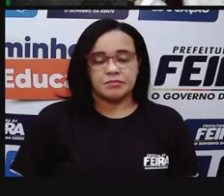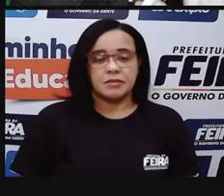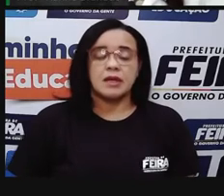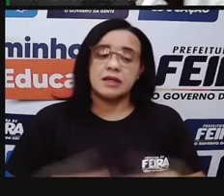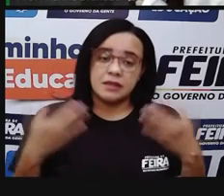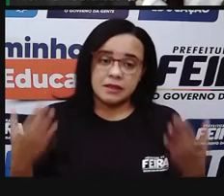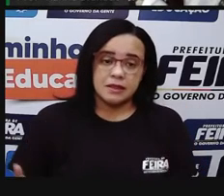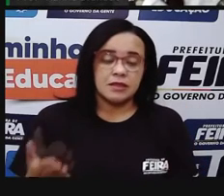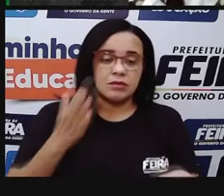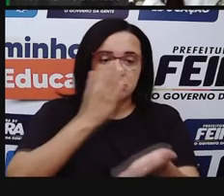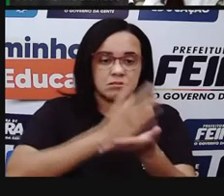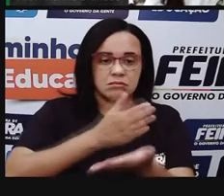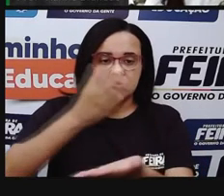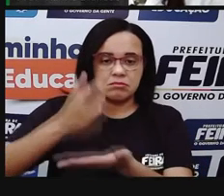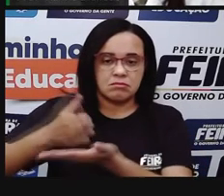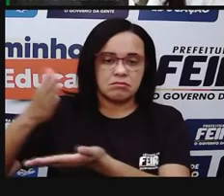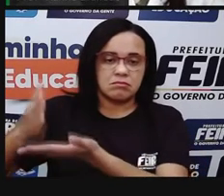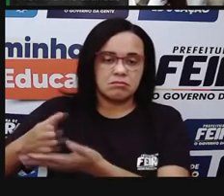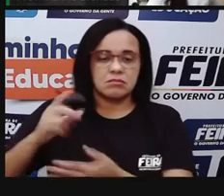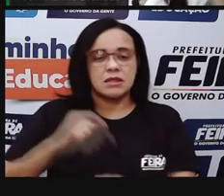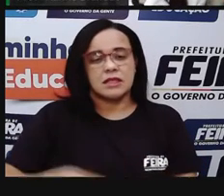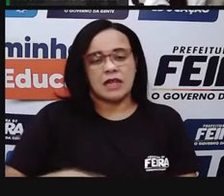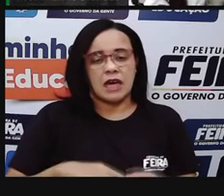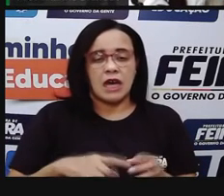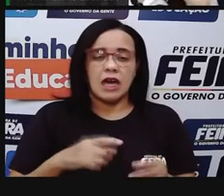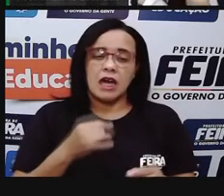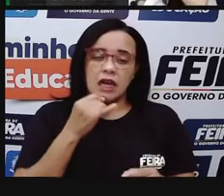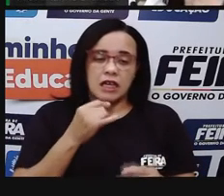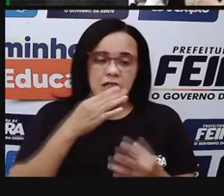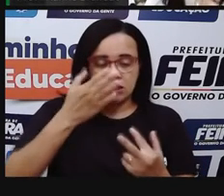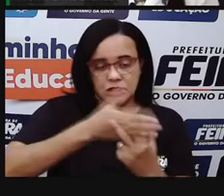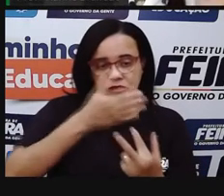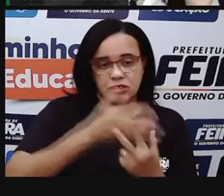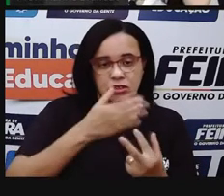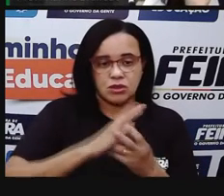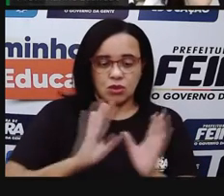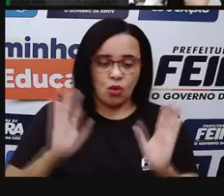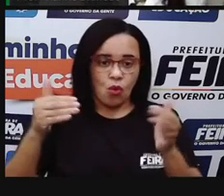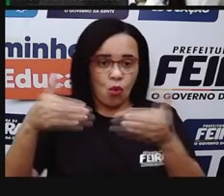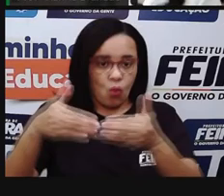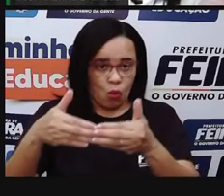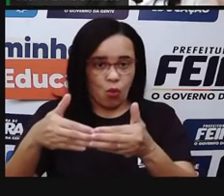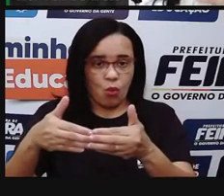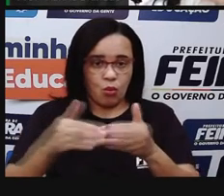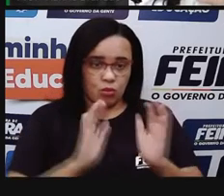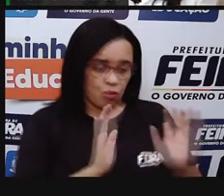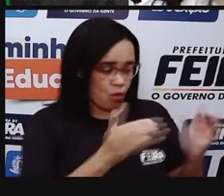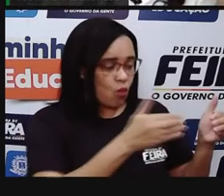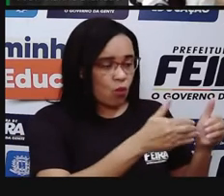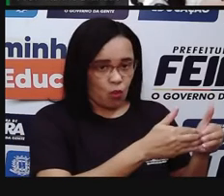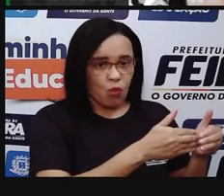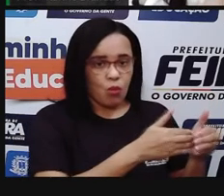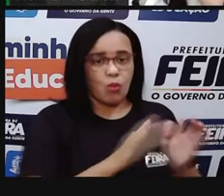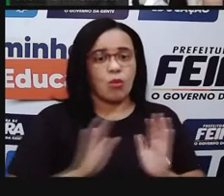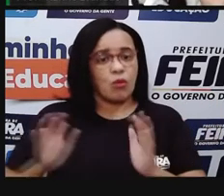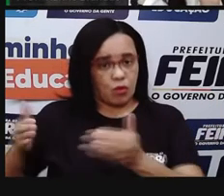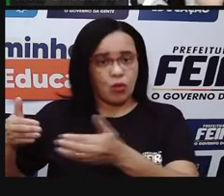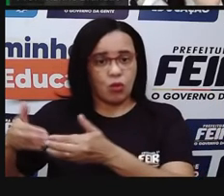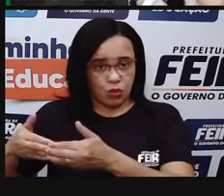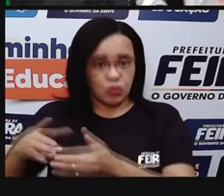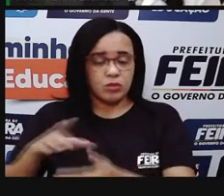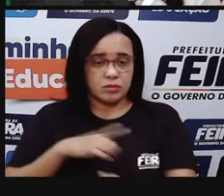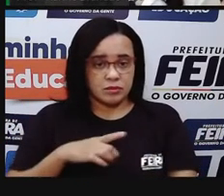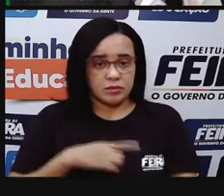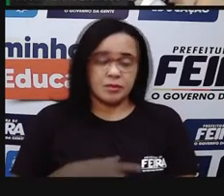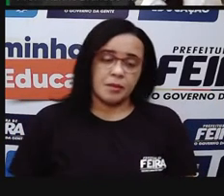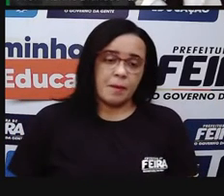alguns táxons, em alguns grandes grupos. Pense o seguinte: se eu for arrumar meu guarda-roupa, tem pessoas que vão arrumar